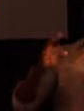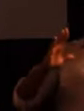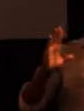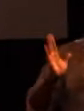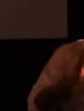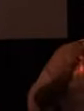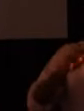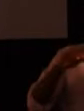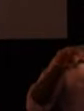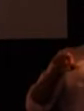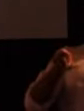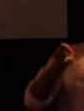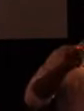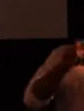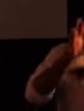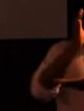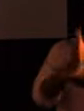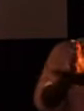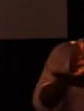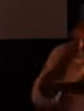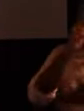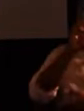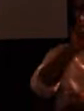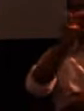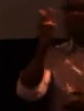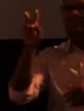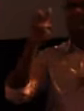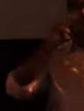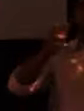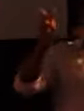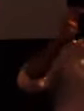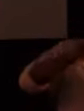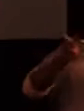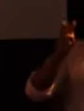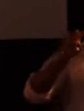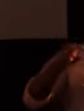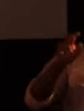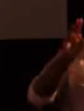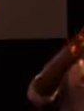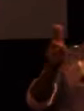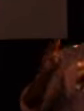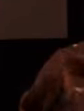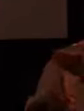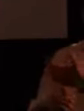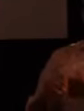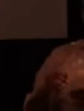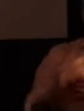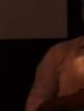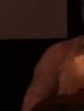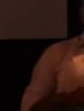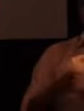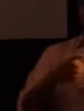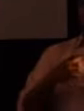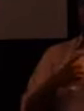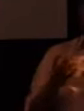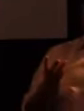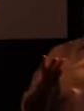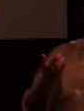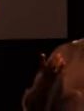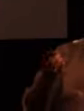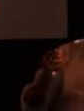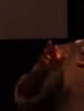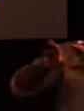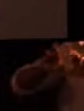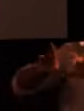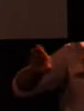dos marcos visuais da cidade, tá certo? Do frontispício da cidade, nós temos esses elementos aqui, esse conjunto de